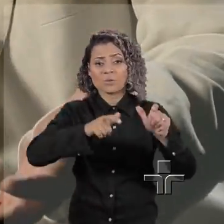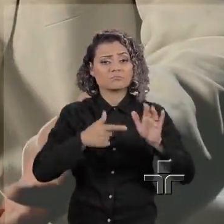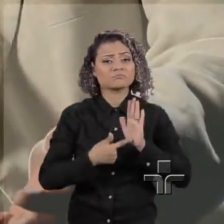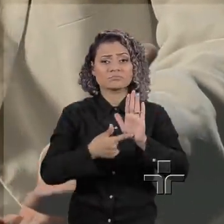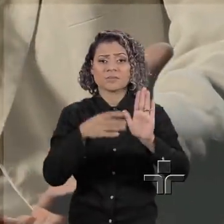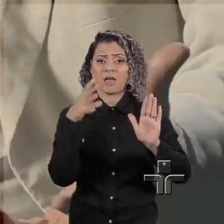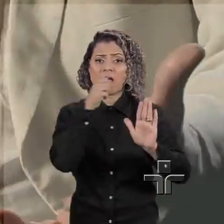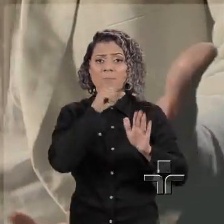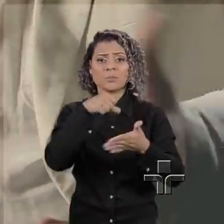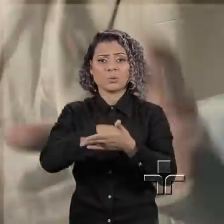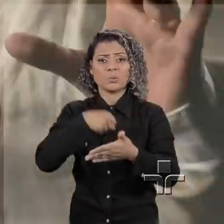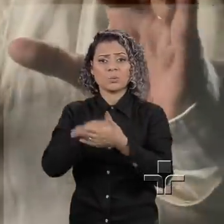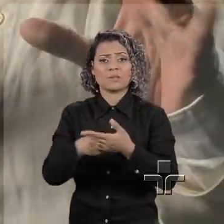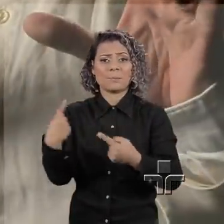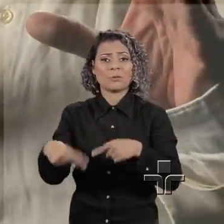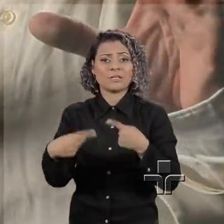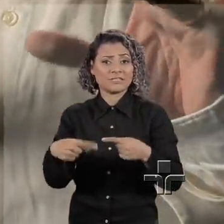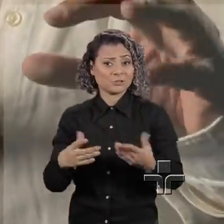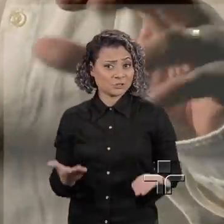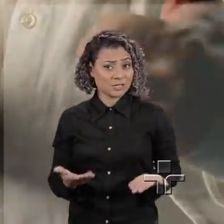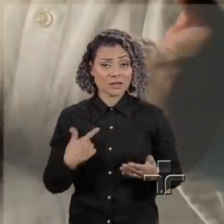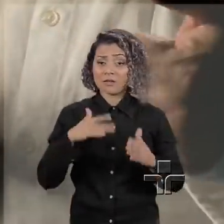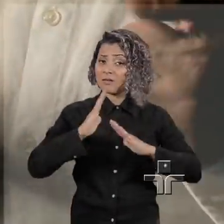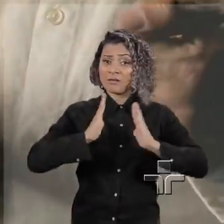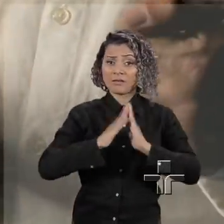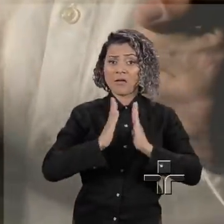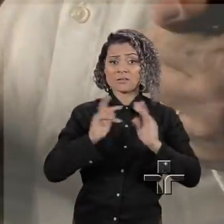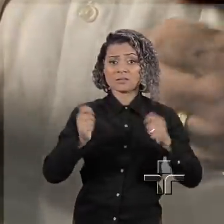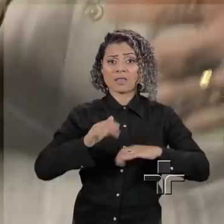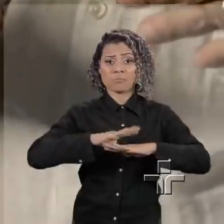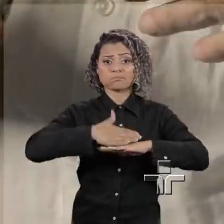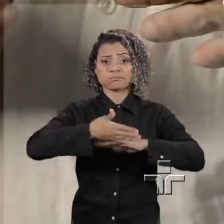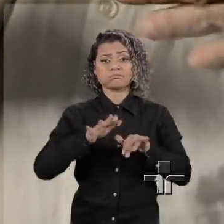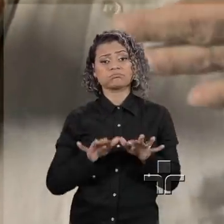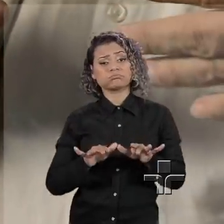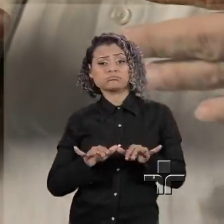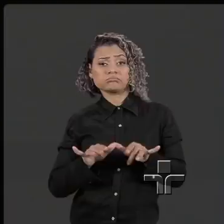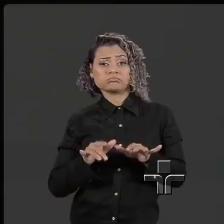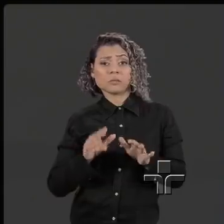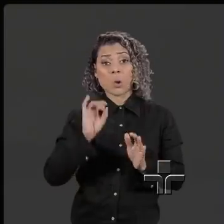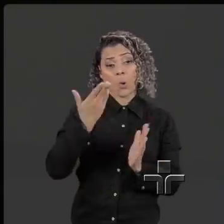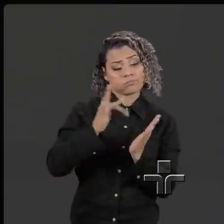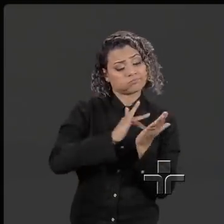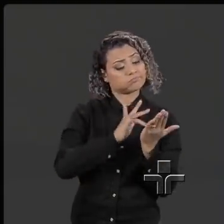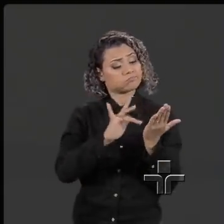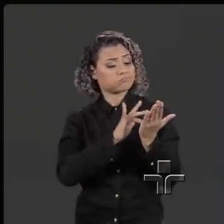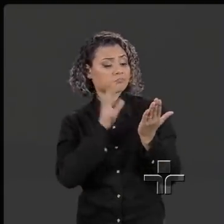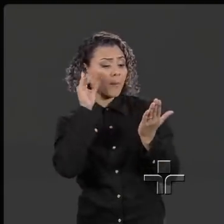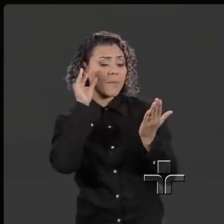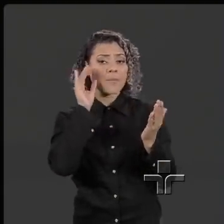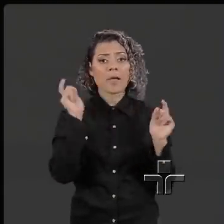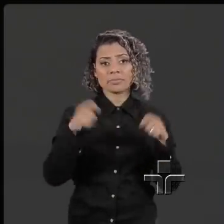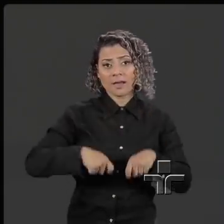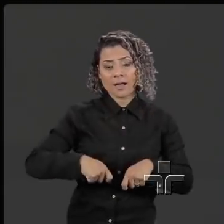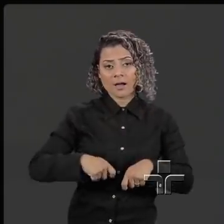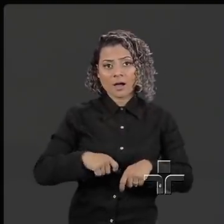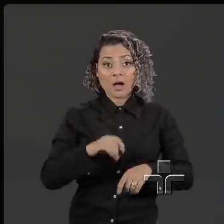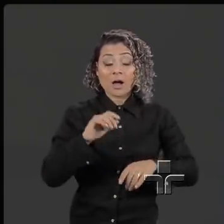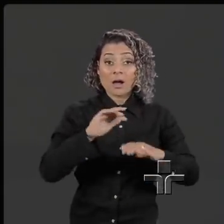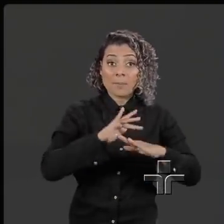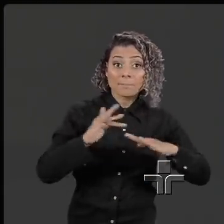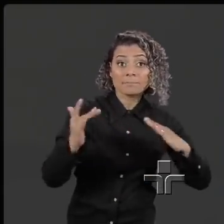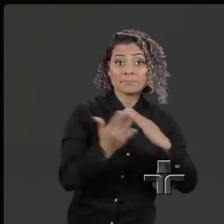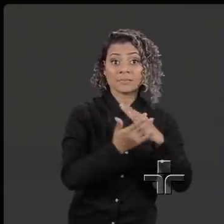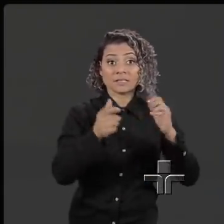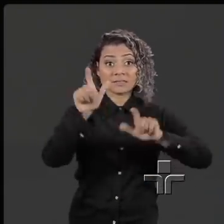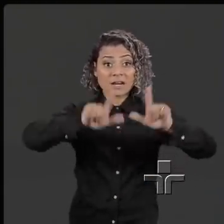da militância política, em casa, no seu computador ou no celular, ao mesmo tempo que as mídias sociais tornaram a ideia